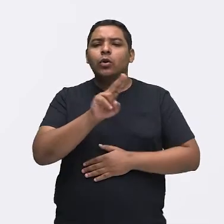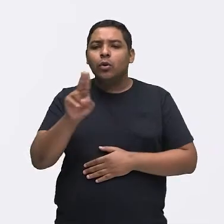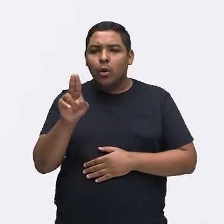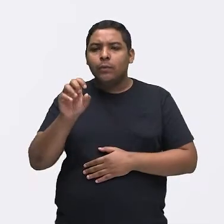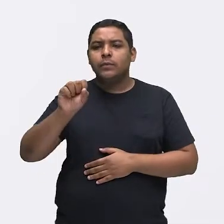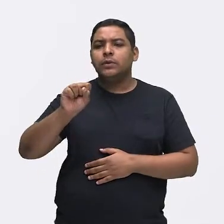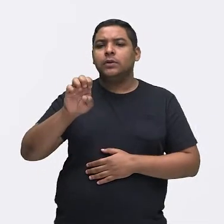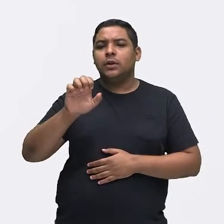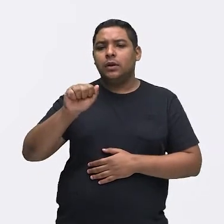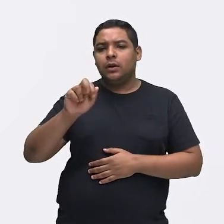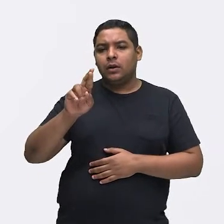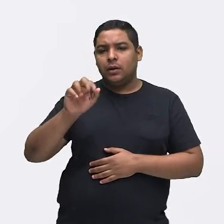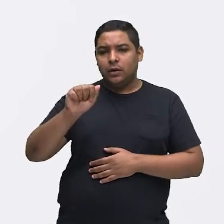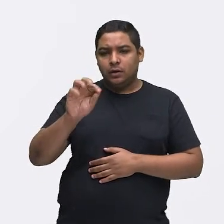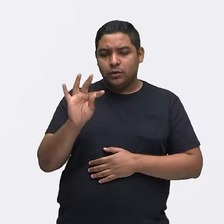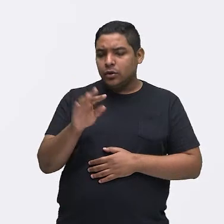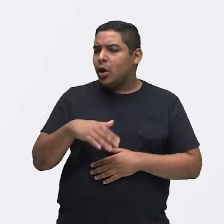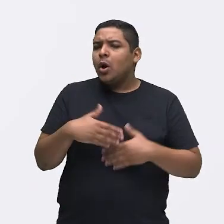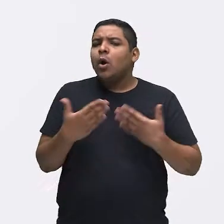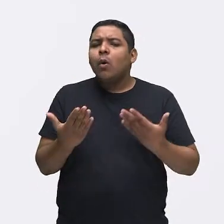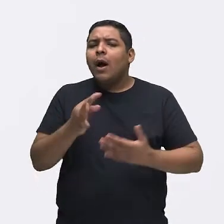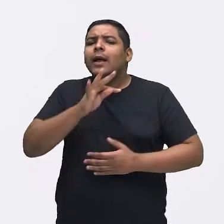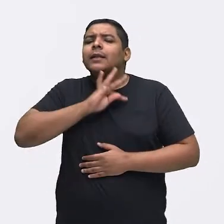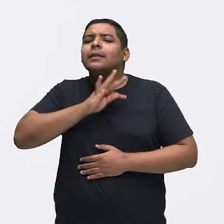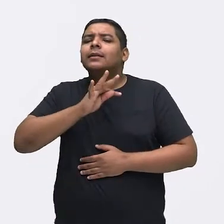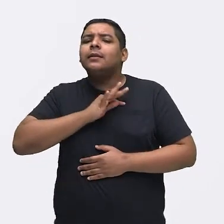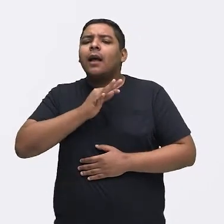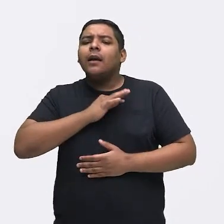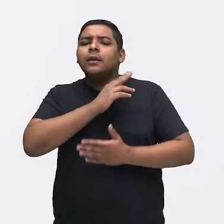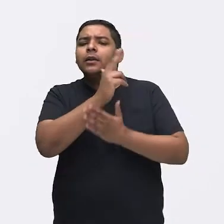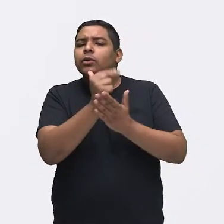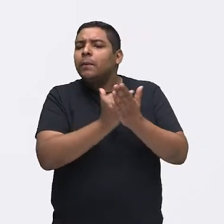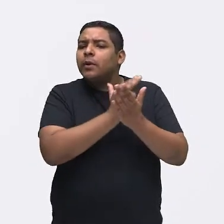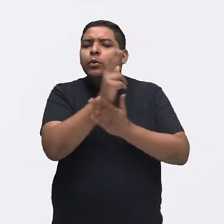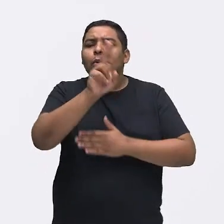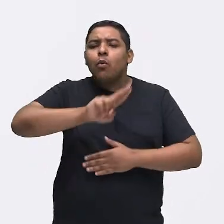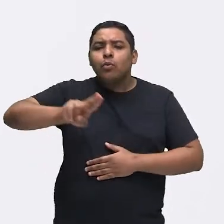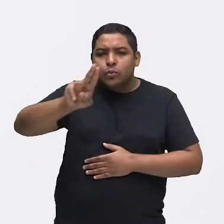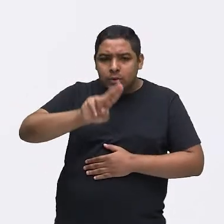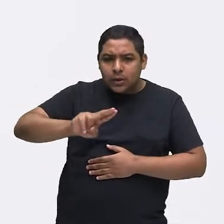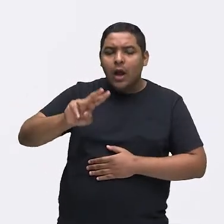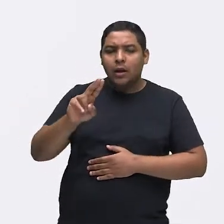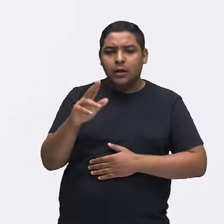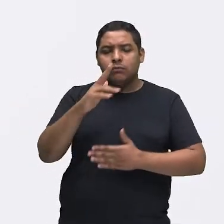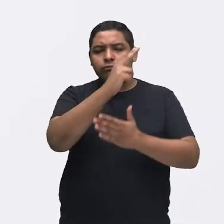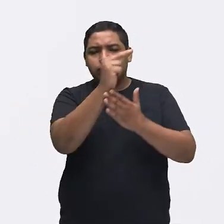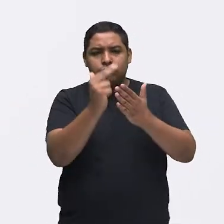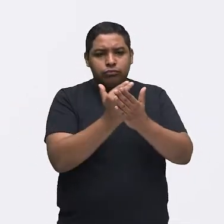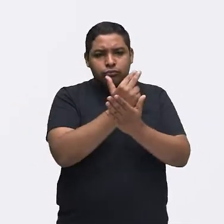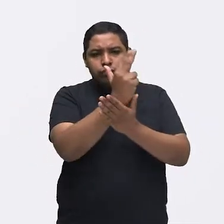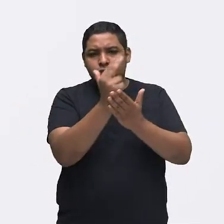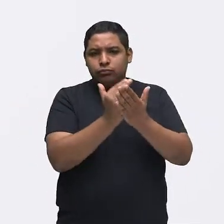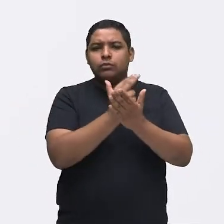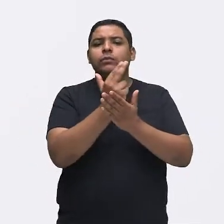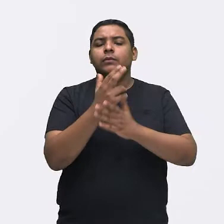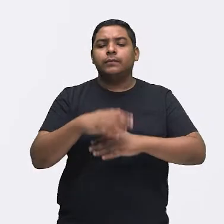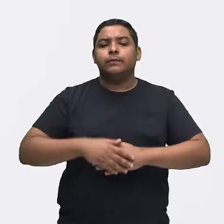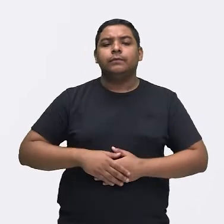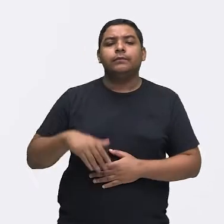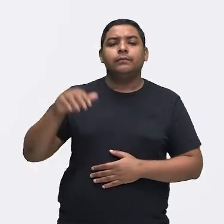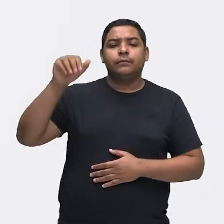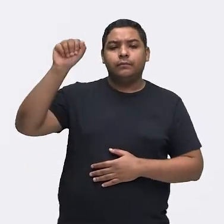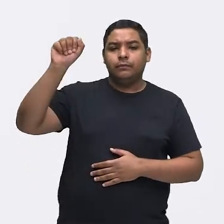Qual a técnica de pintura utilizada por Seurat nesta obra? Então, vocês vão responder